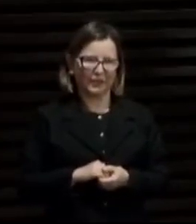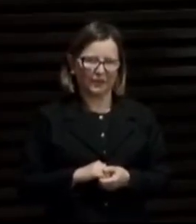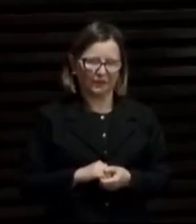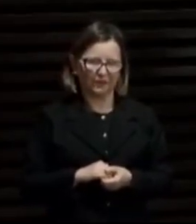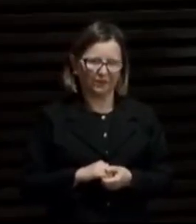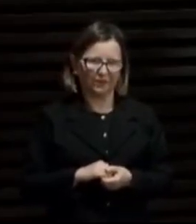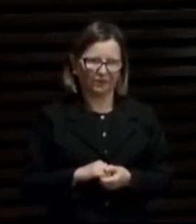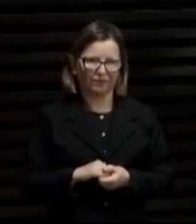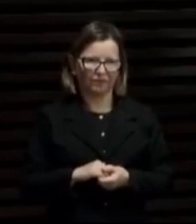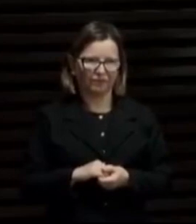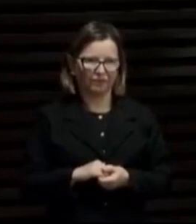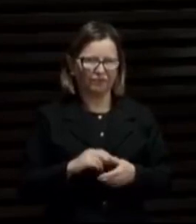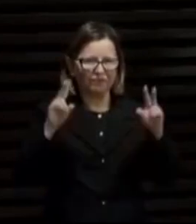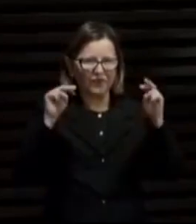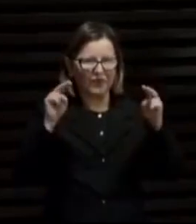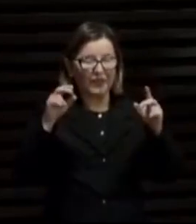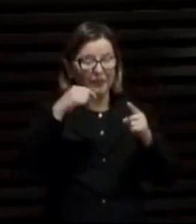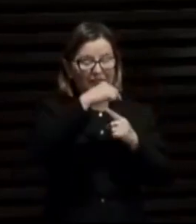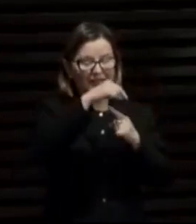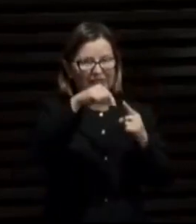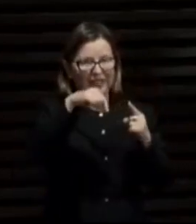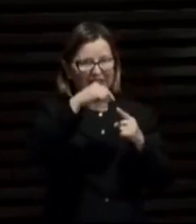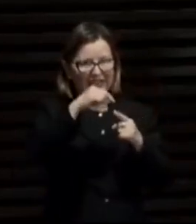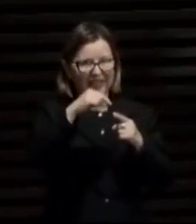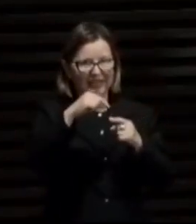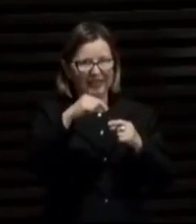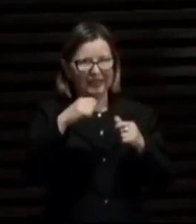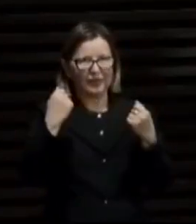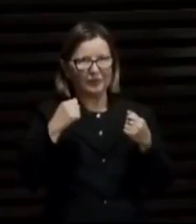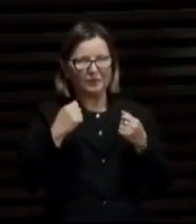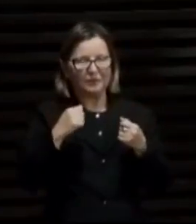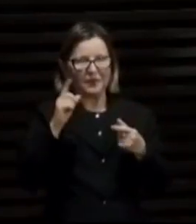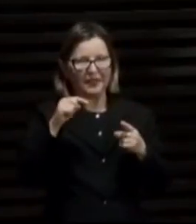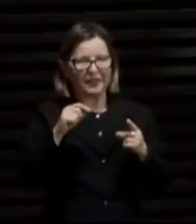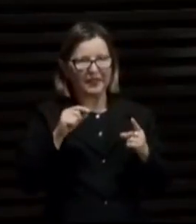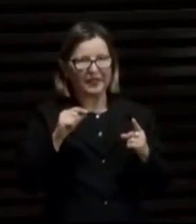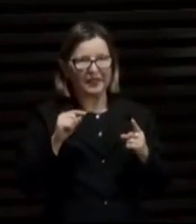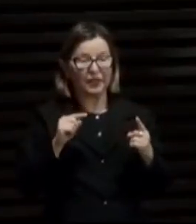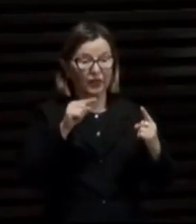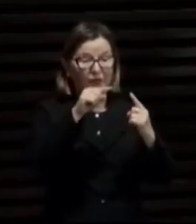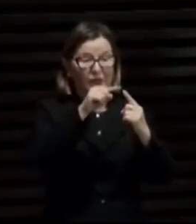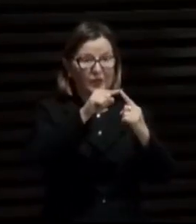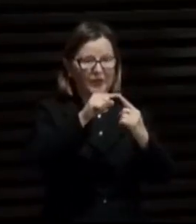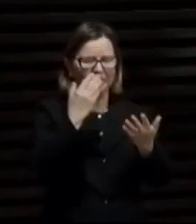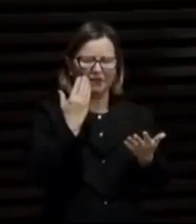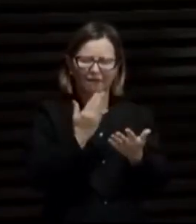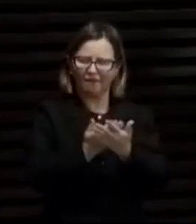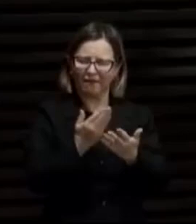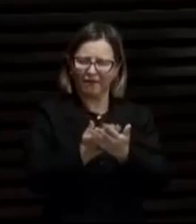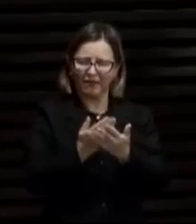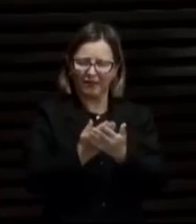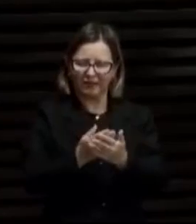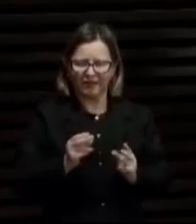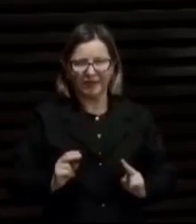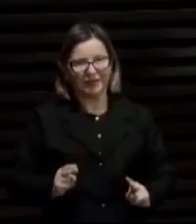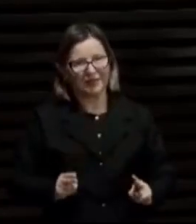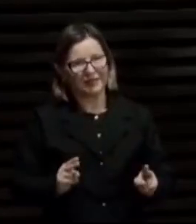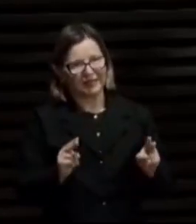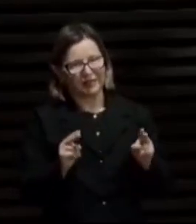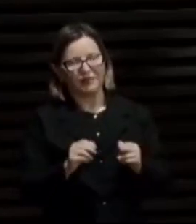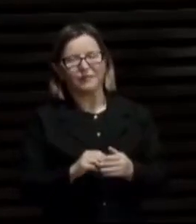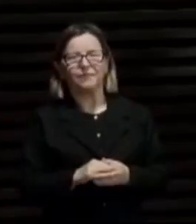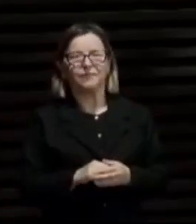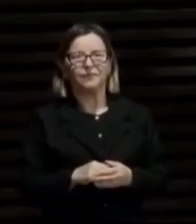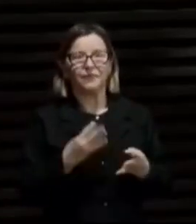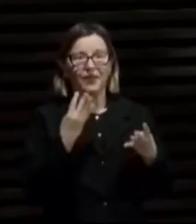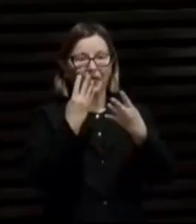O tema santidade deve ser objeto de estudo constante no seio da igreja. A